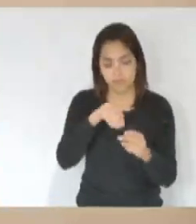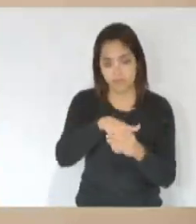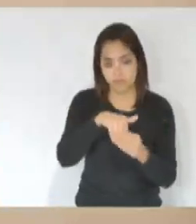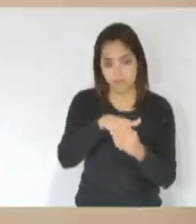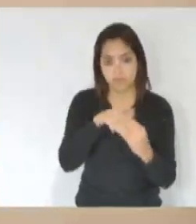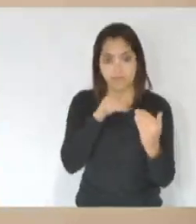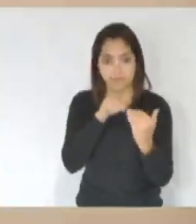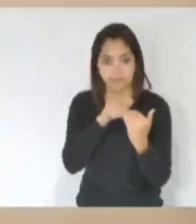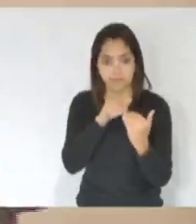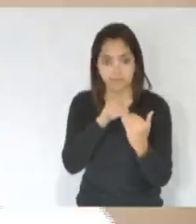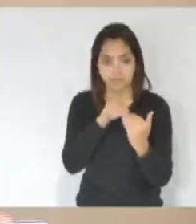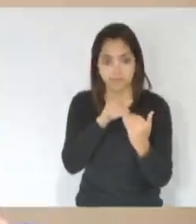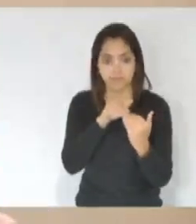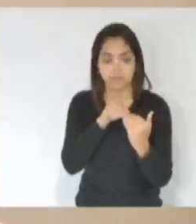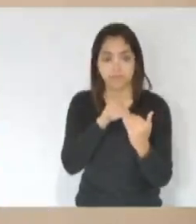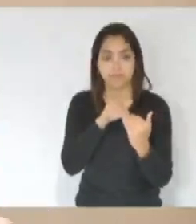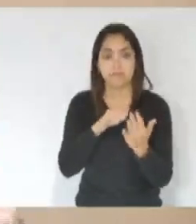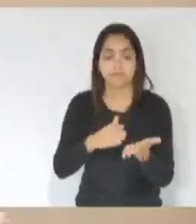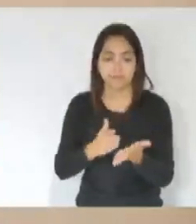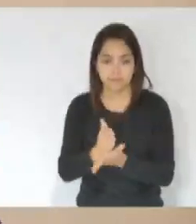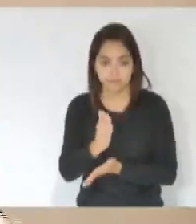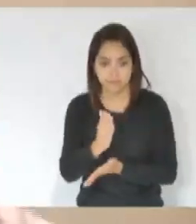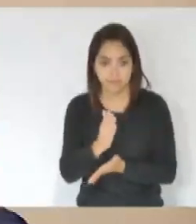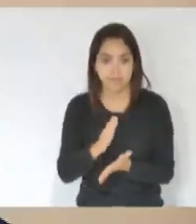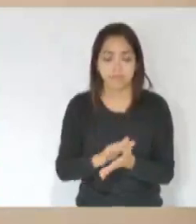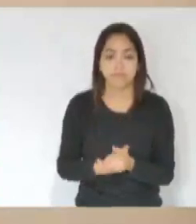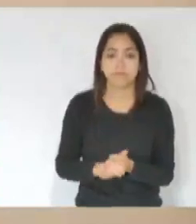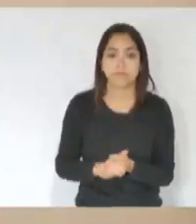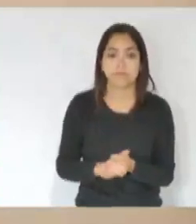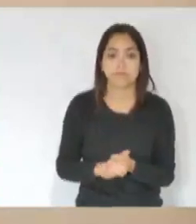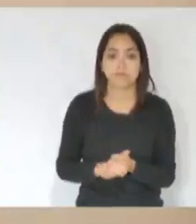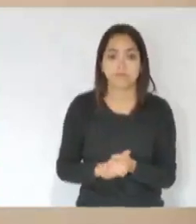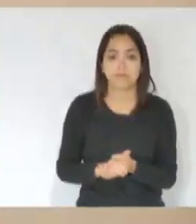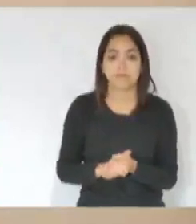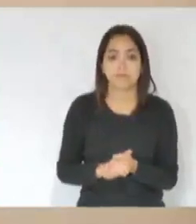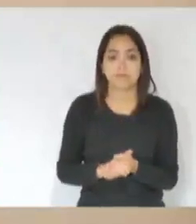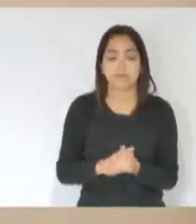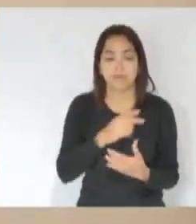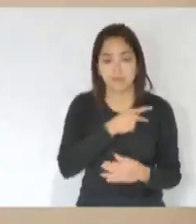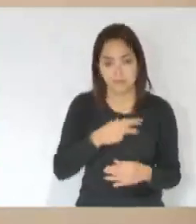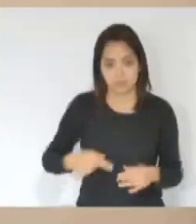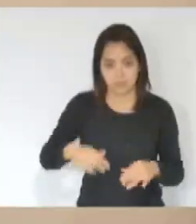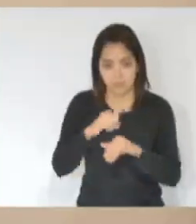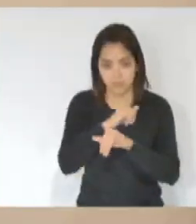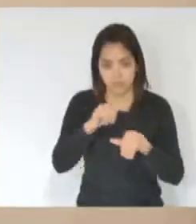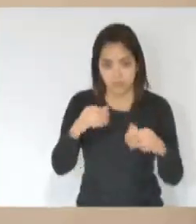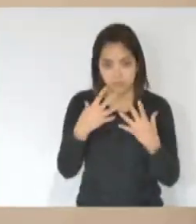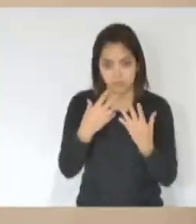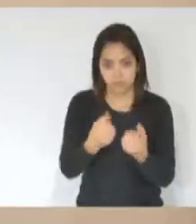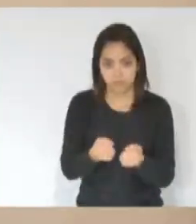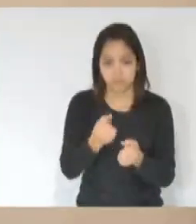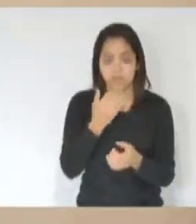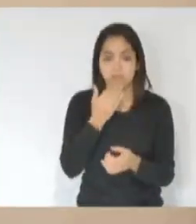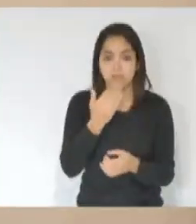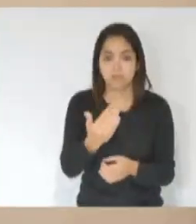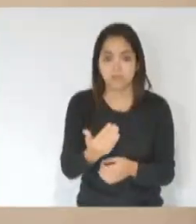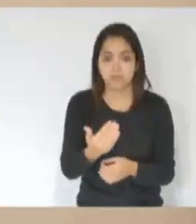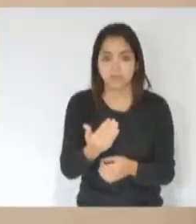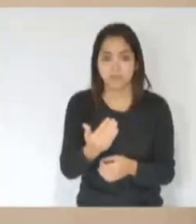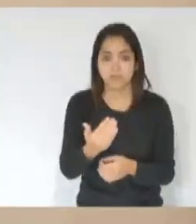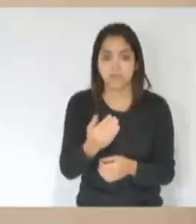que aprovam, permaneçam como se encontram. Aprovado por unanimidade. Esta presidência comunica que defere os seguintes requerimentos.